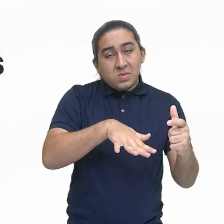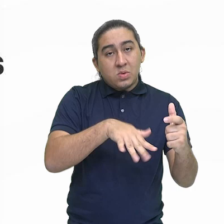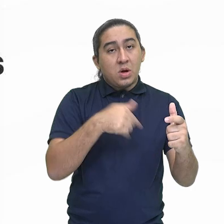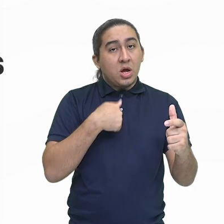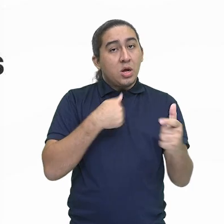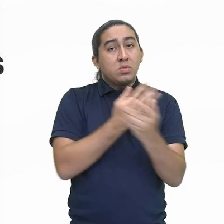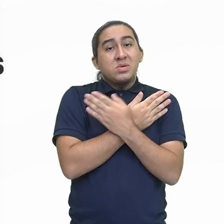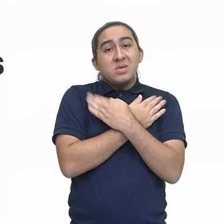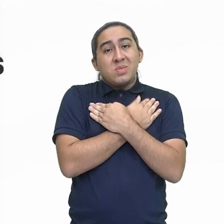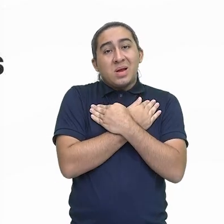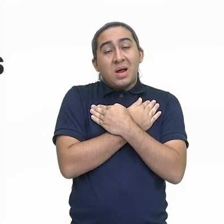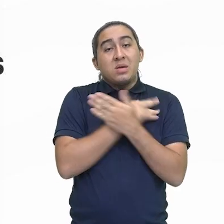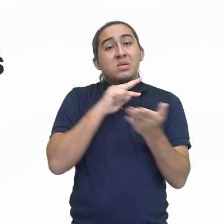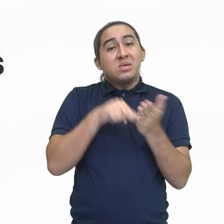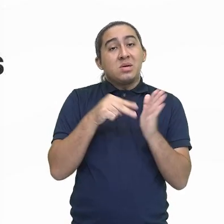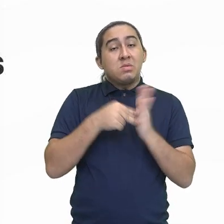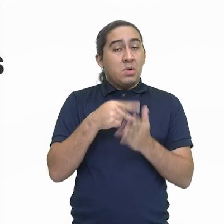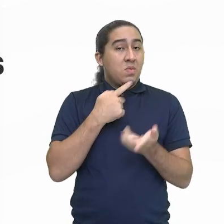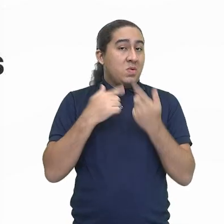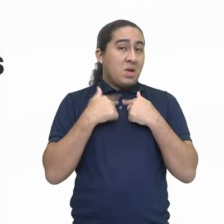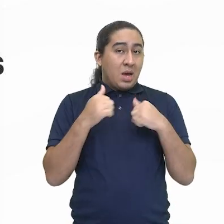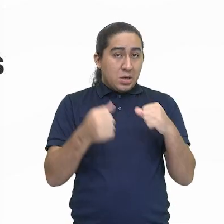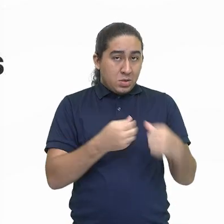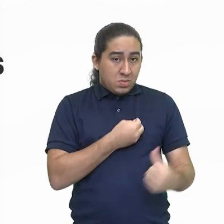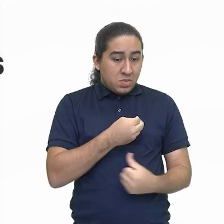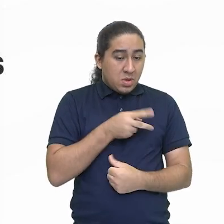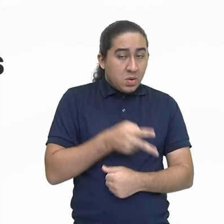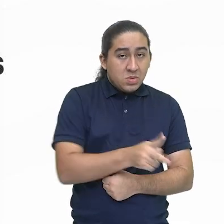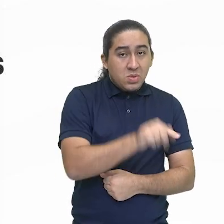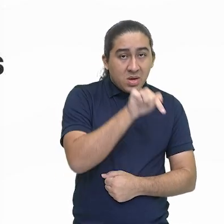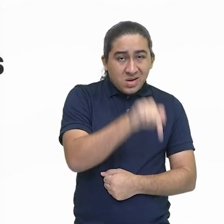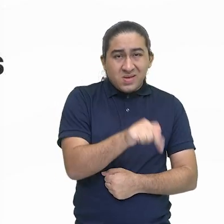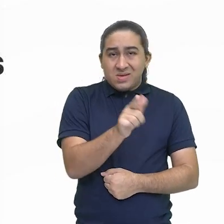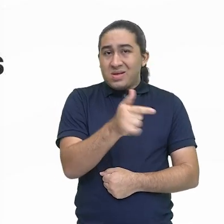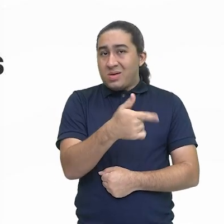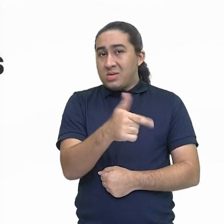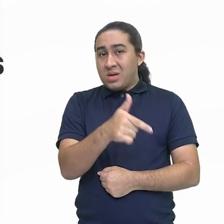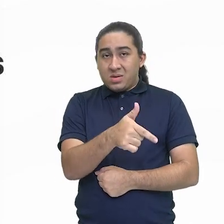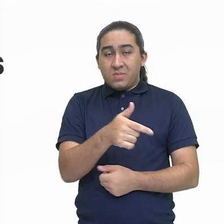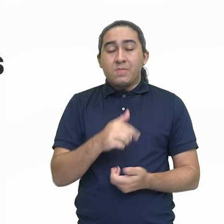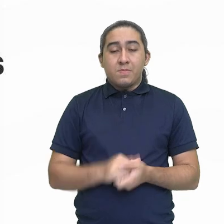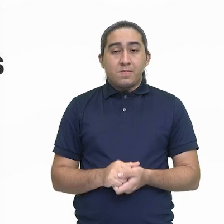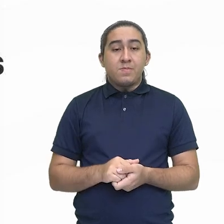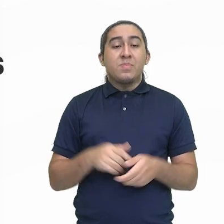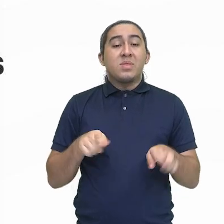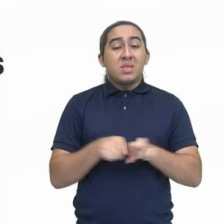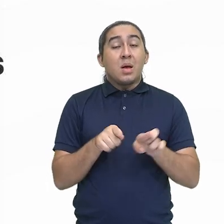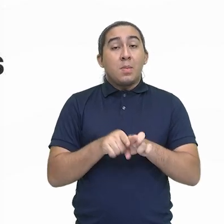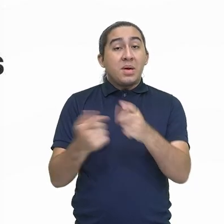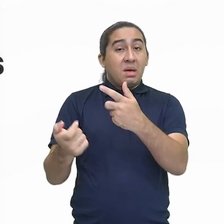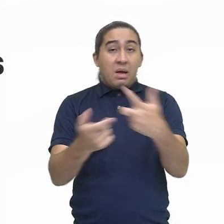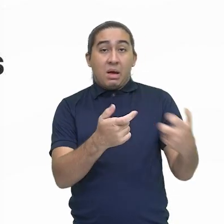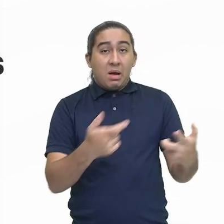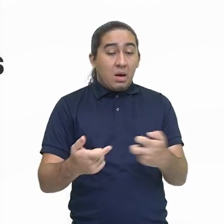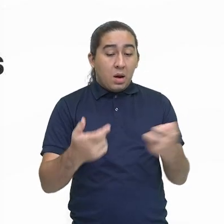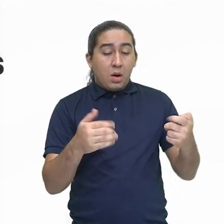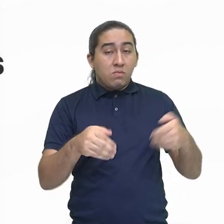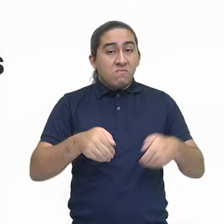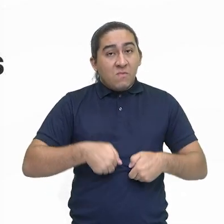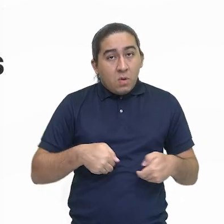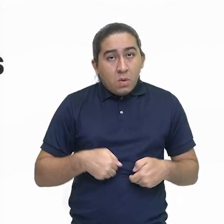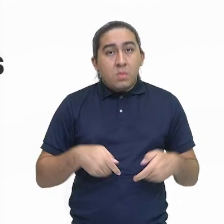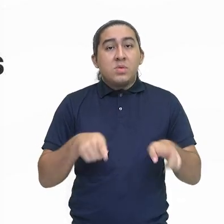né? Fome, insegurança alimentar, né? Guerras, perseguição política,